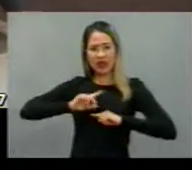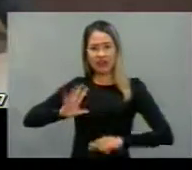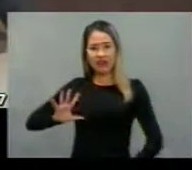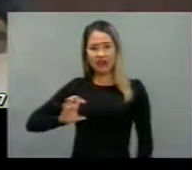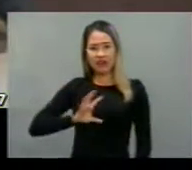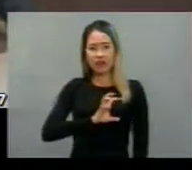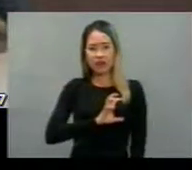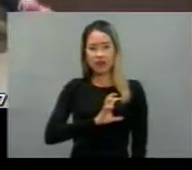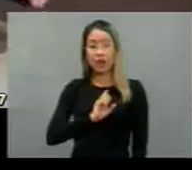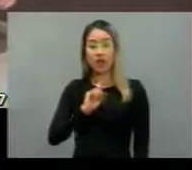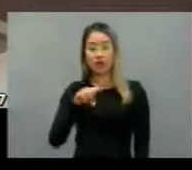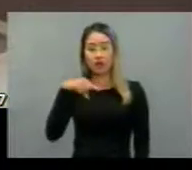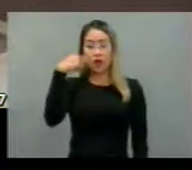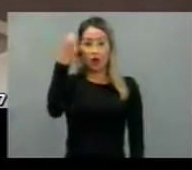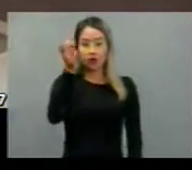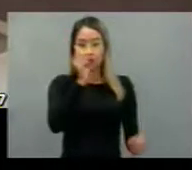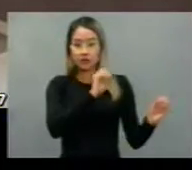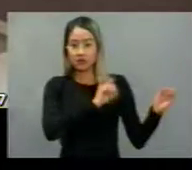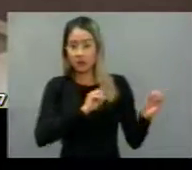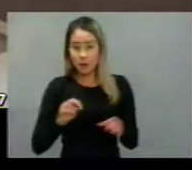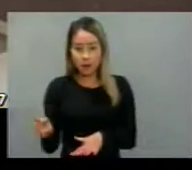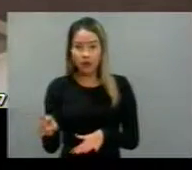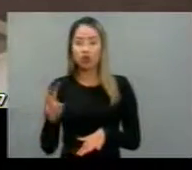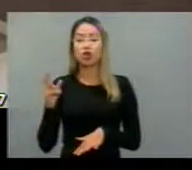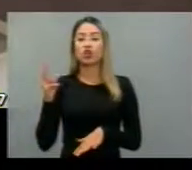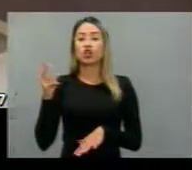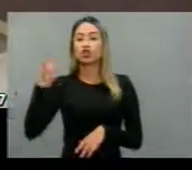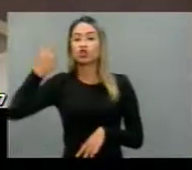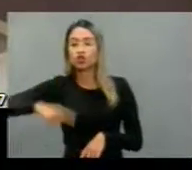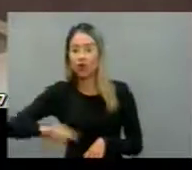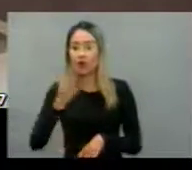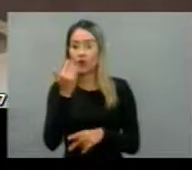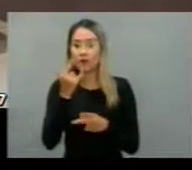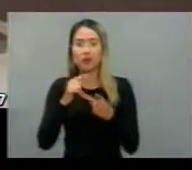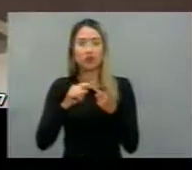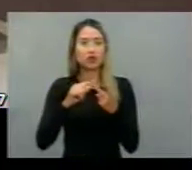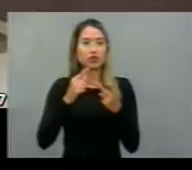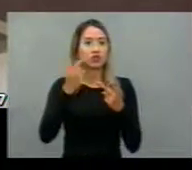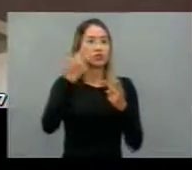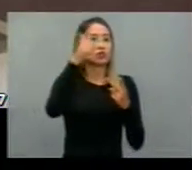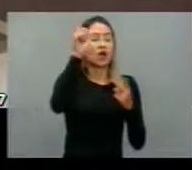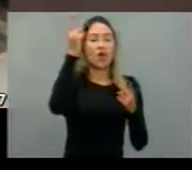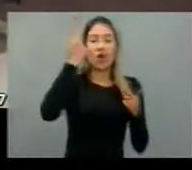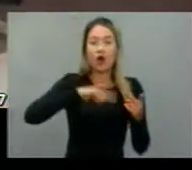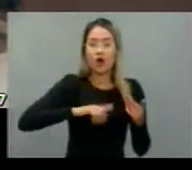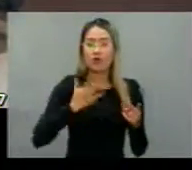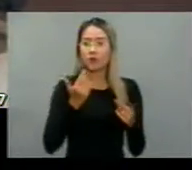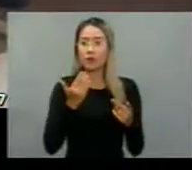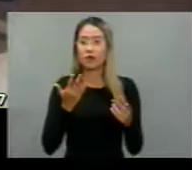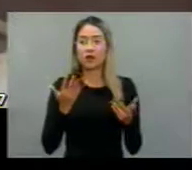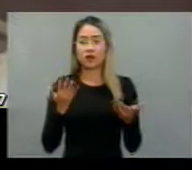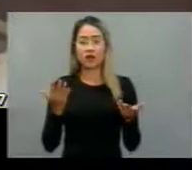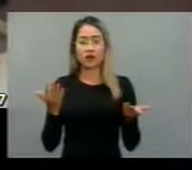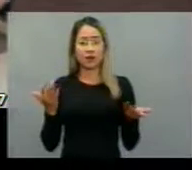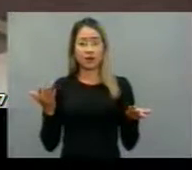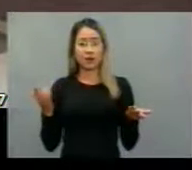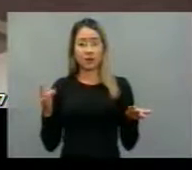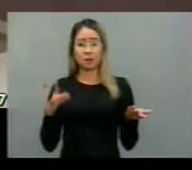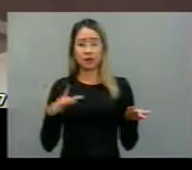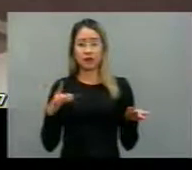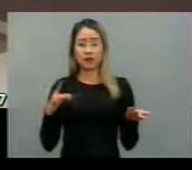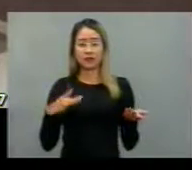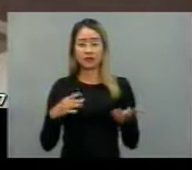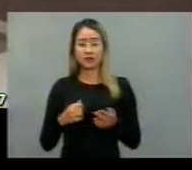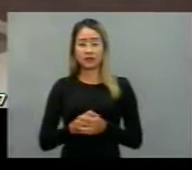semana seguinte, mais uma operação, mais uma... O que ele pensa? É a completa